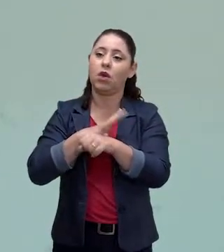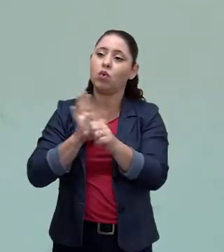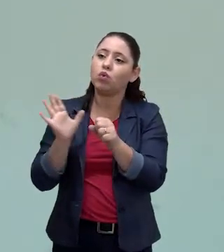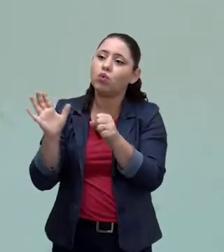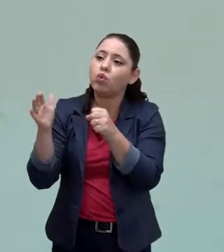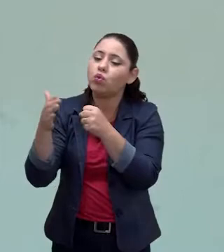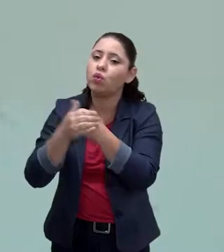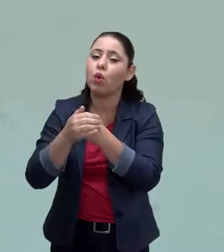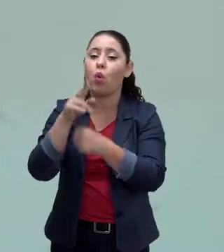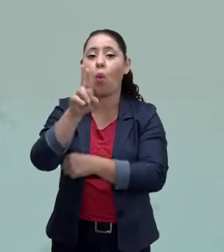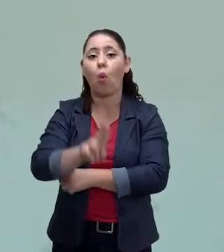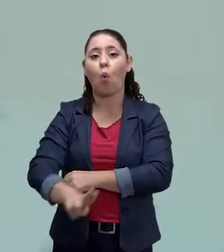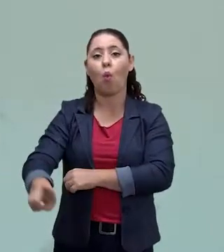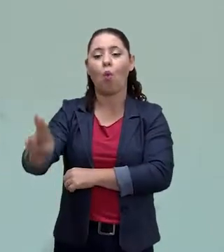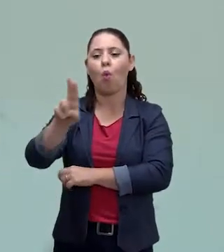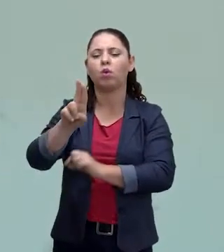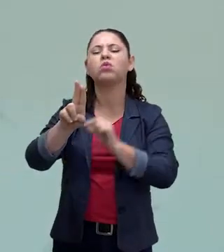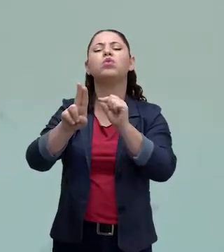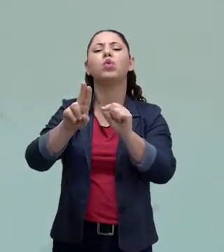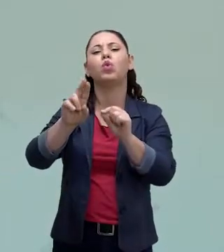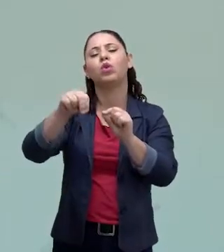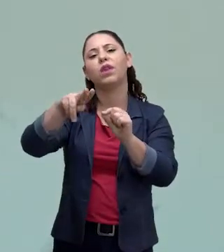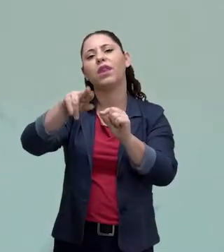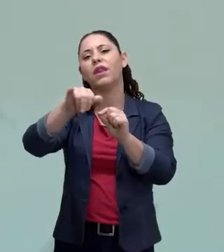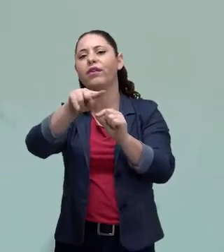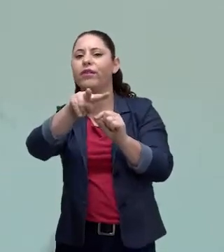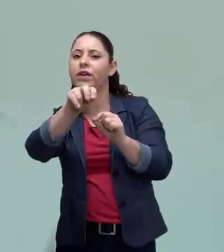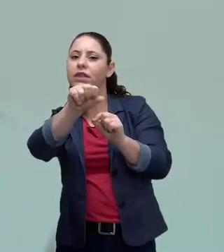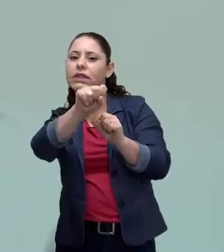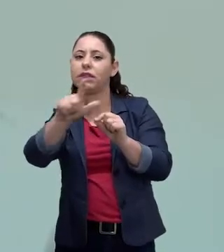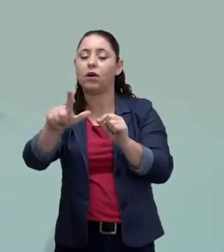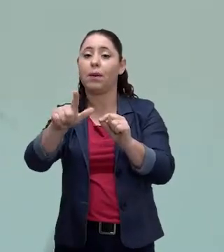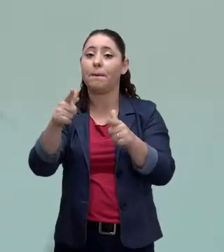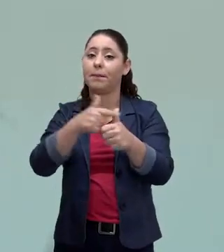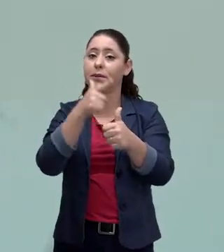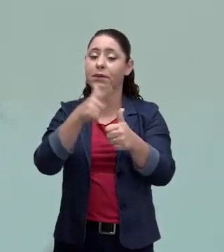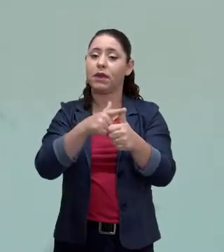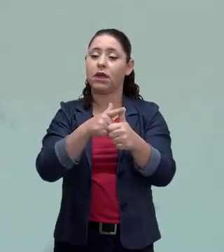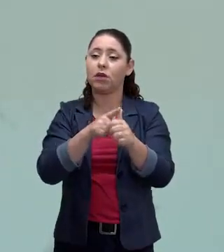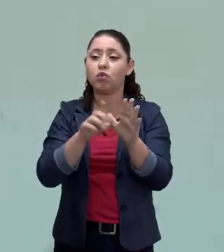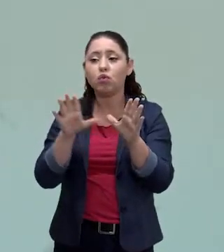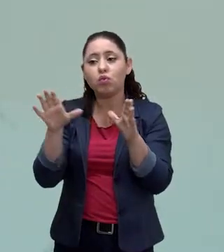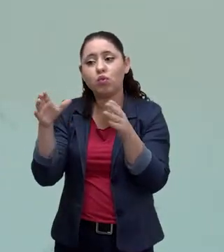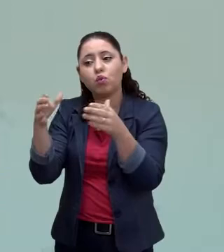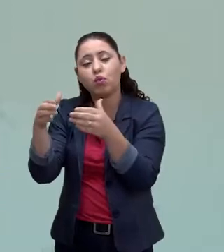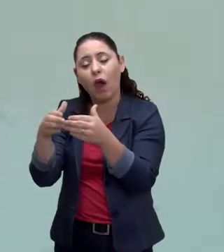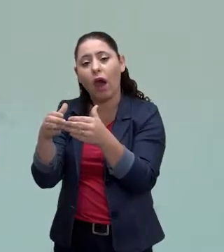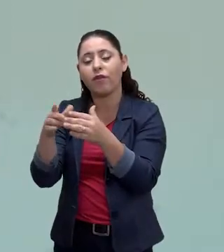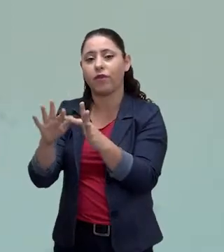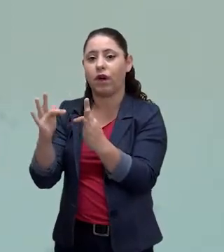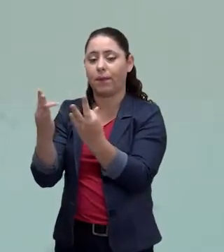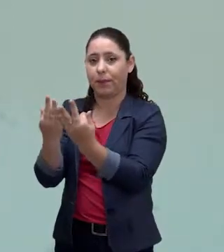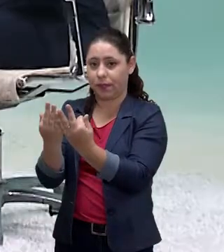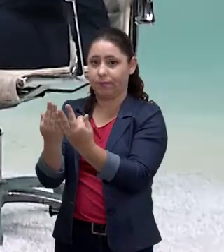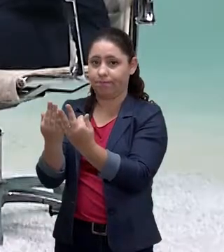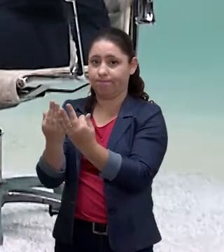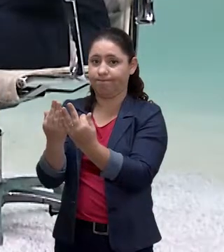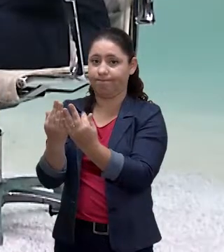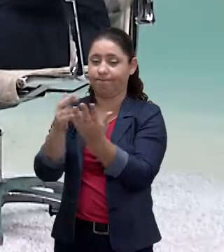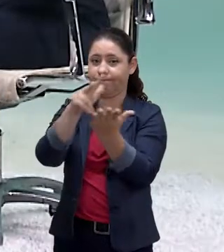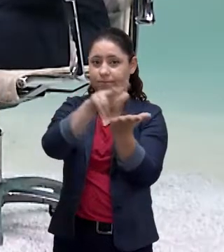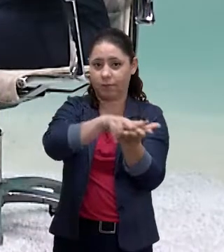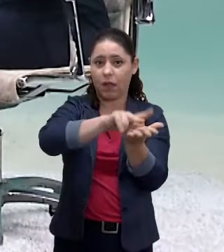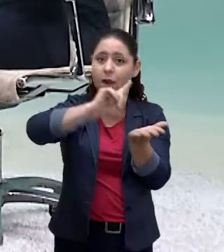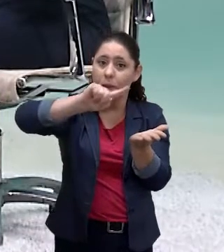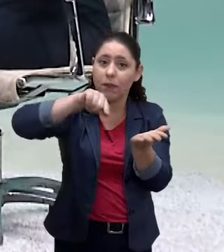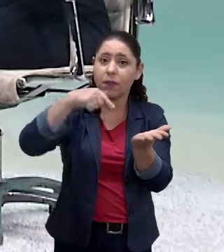de acolhimento universal. Então, primeiro você precisa acolher a família do